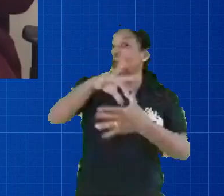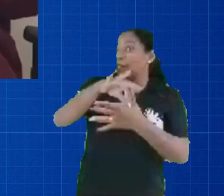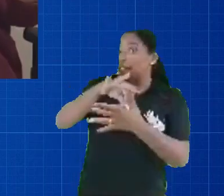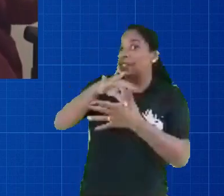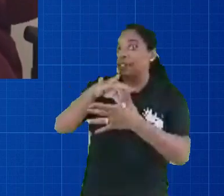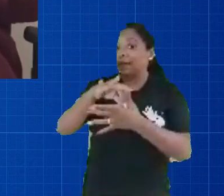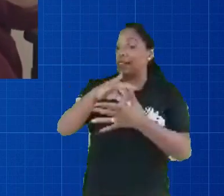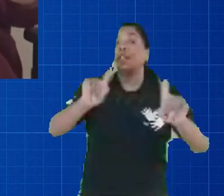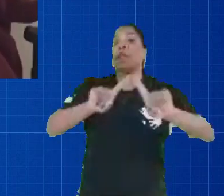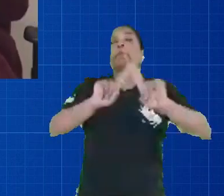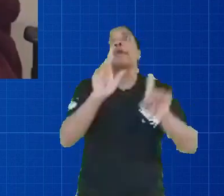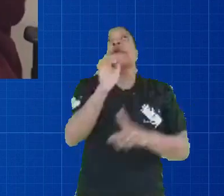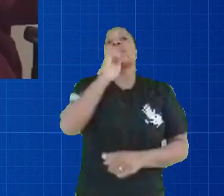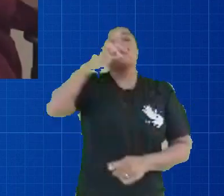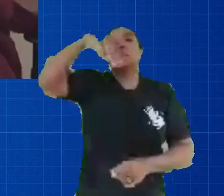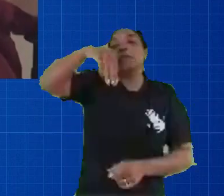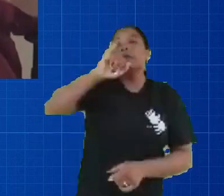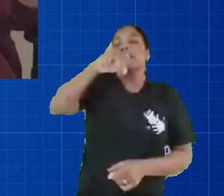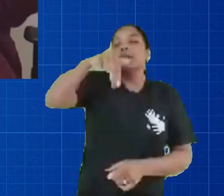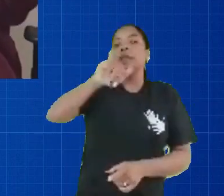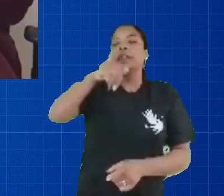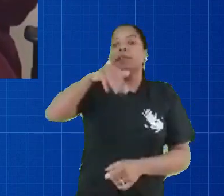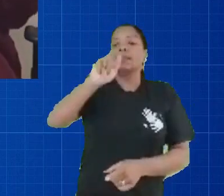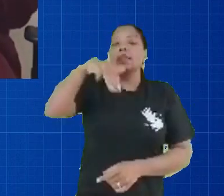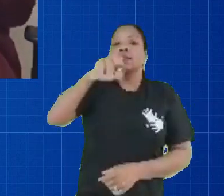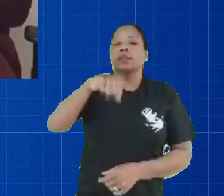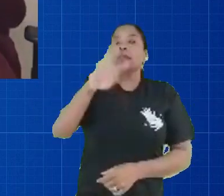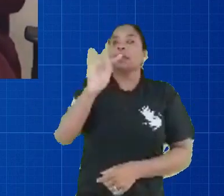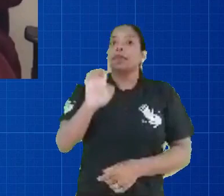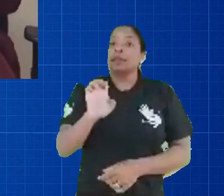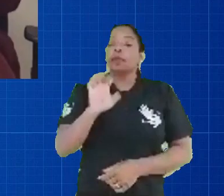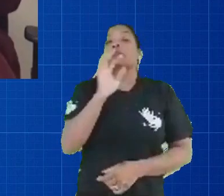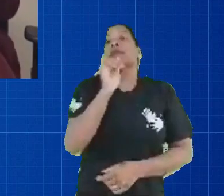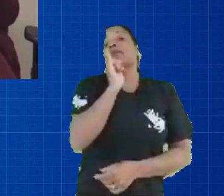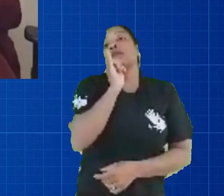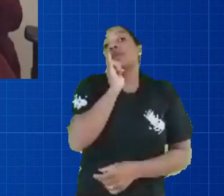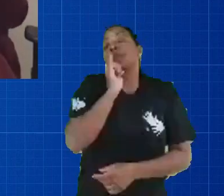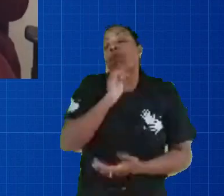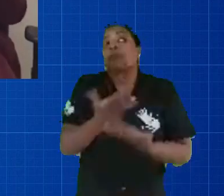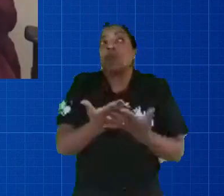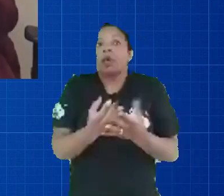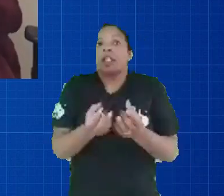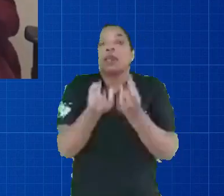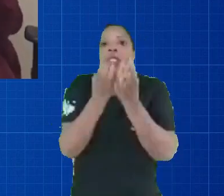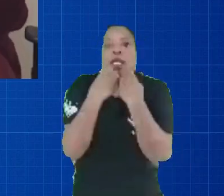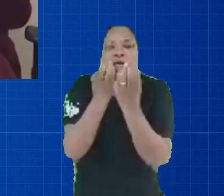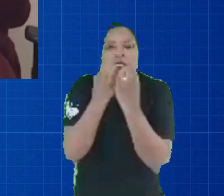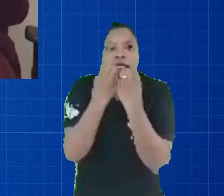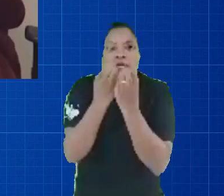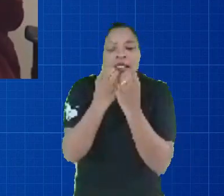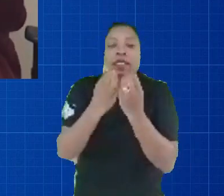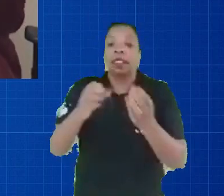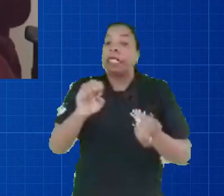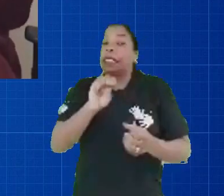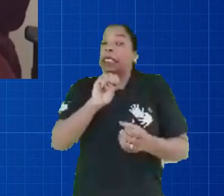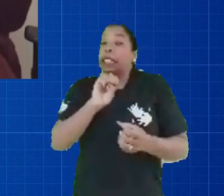tira o milho da espiga. É um alimento in natura. A partir do momento que vai para a latinha e é adicionado água ou